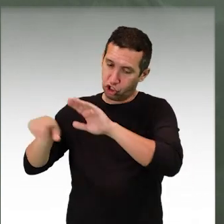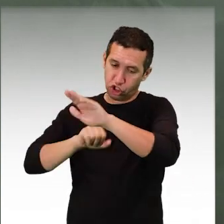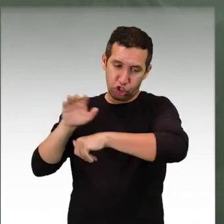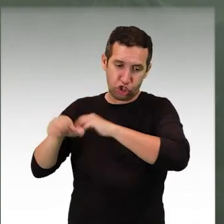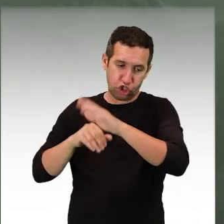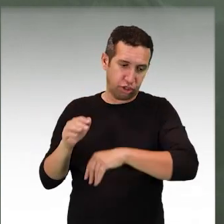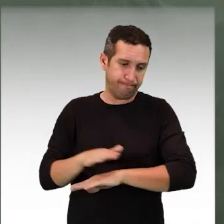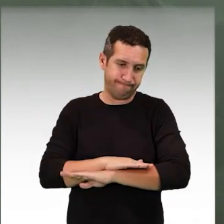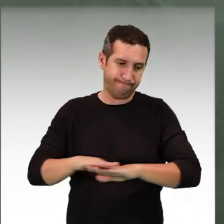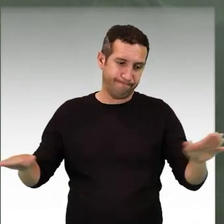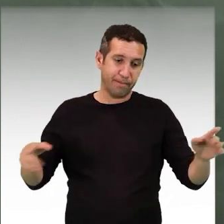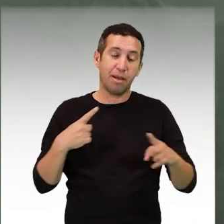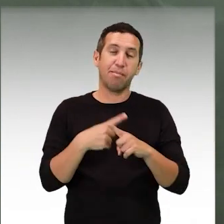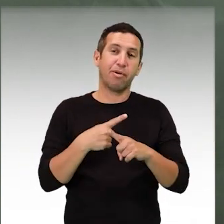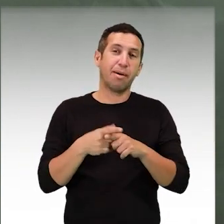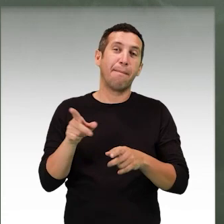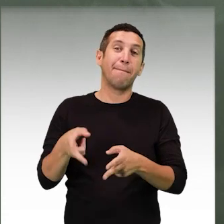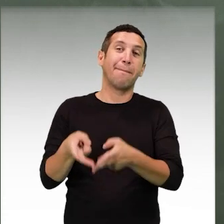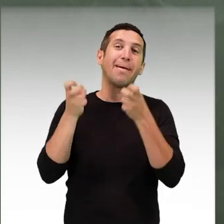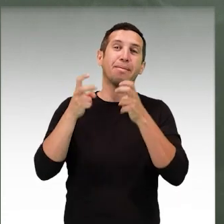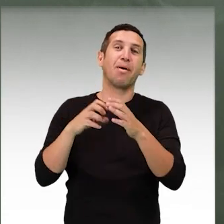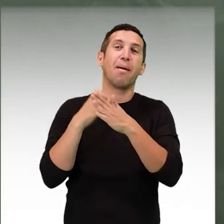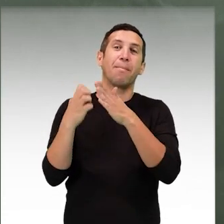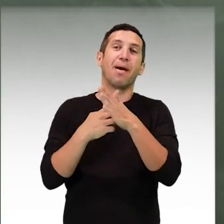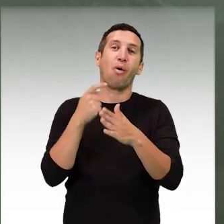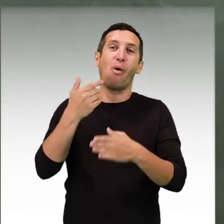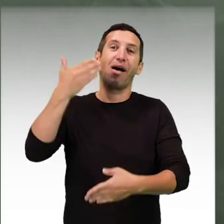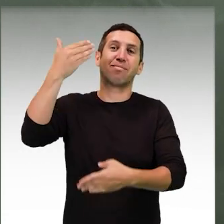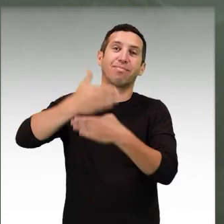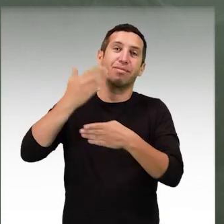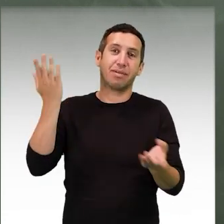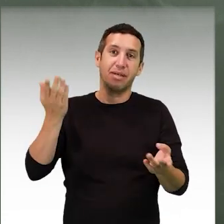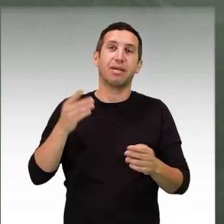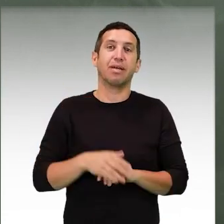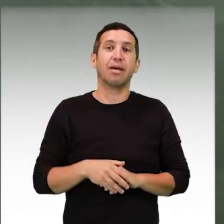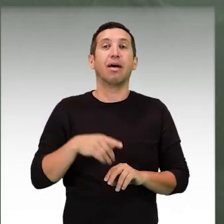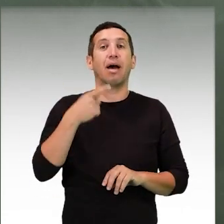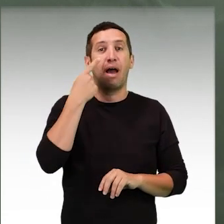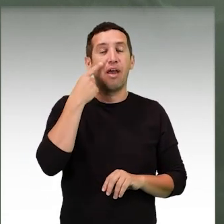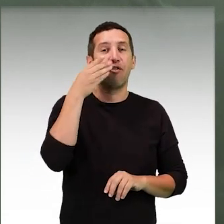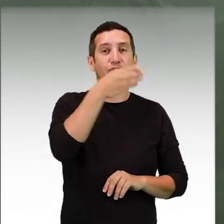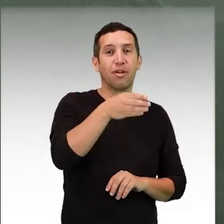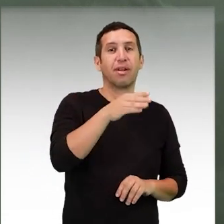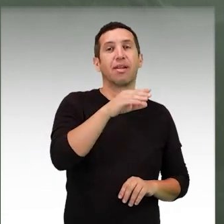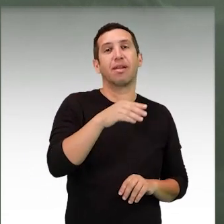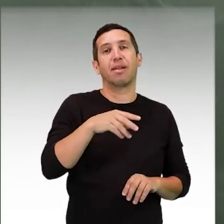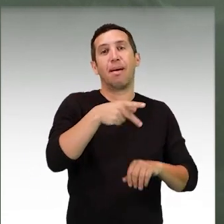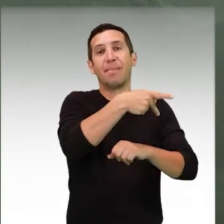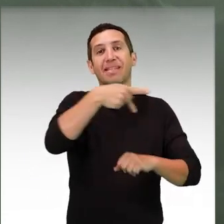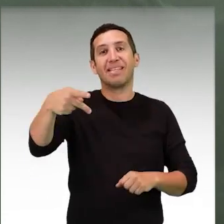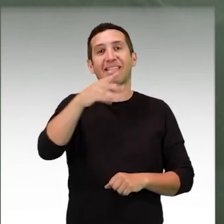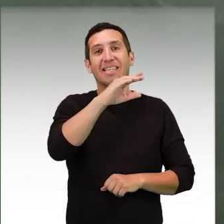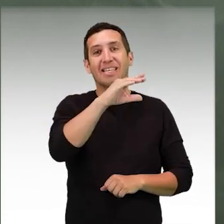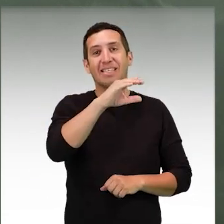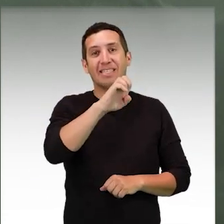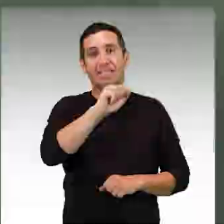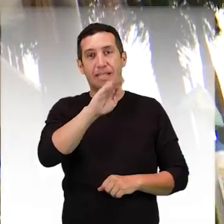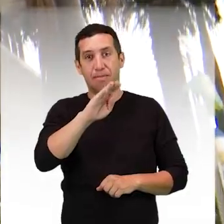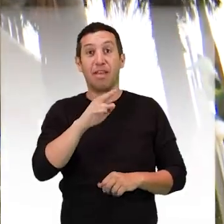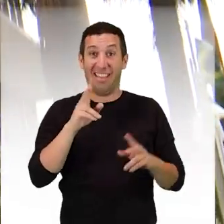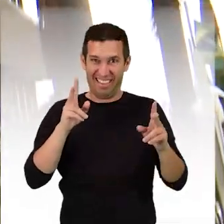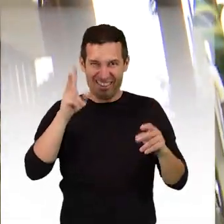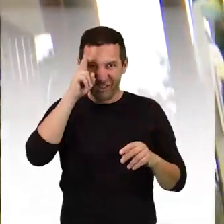nossos pertences e dali iríamos para a presidência da SEB para assinar nossa